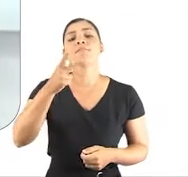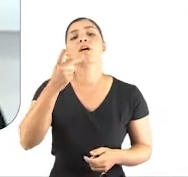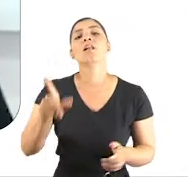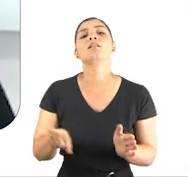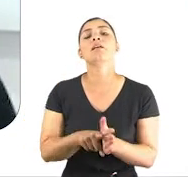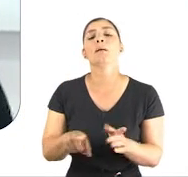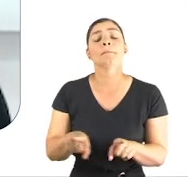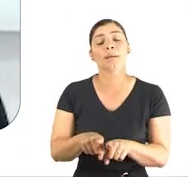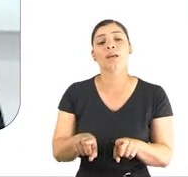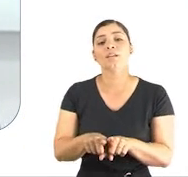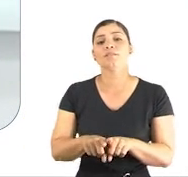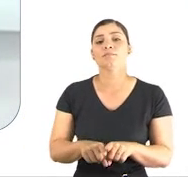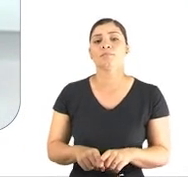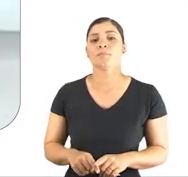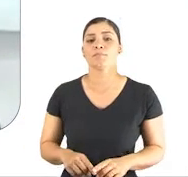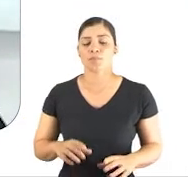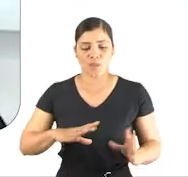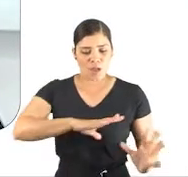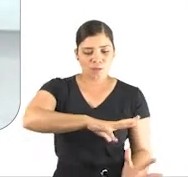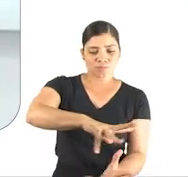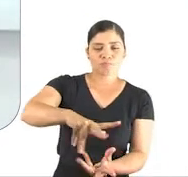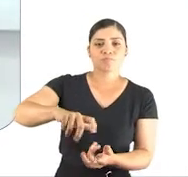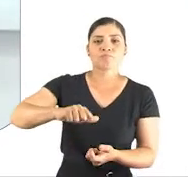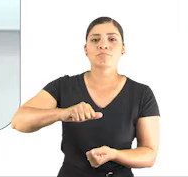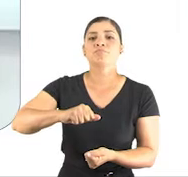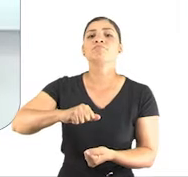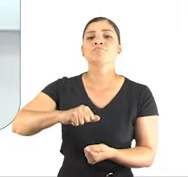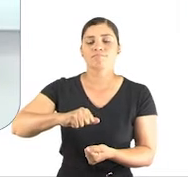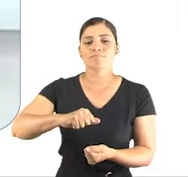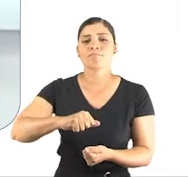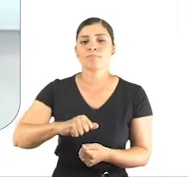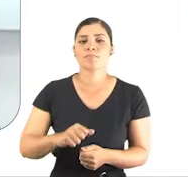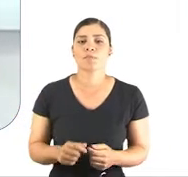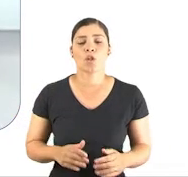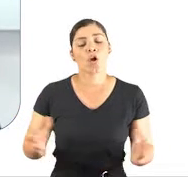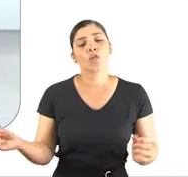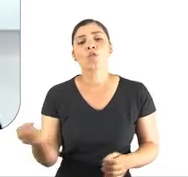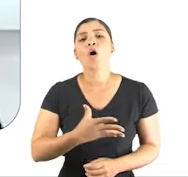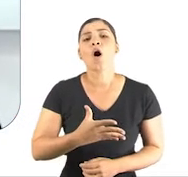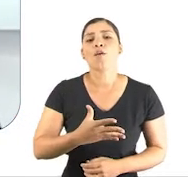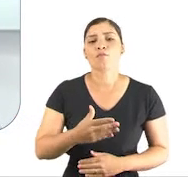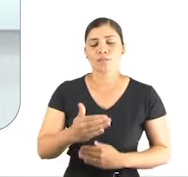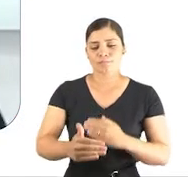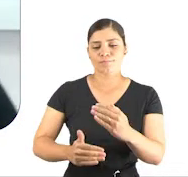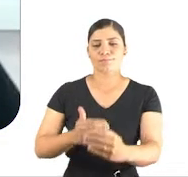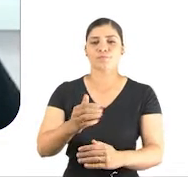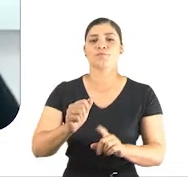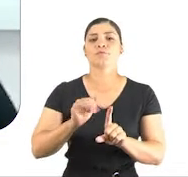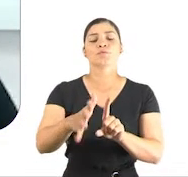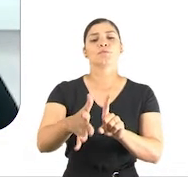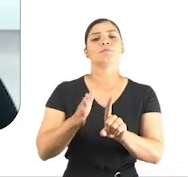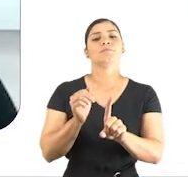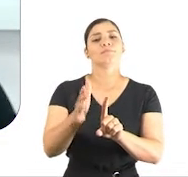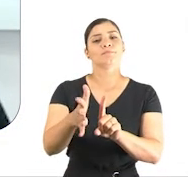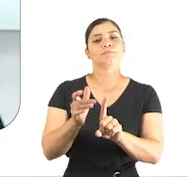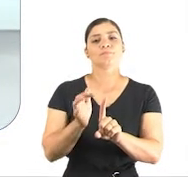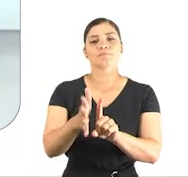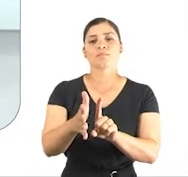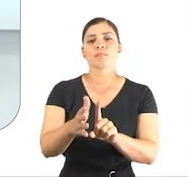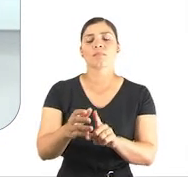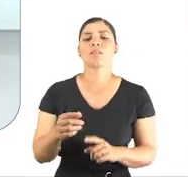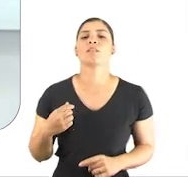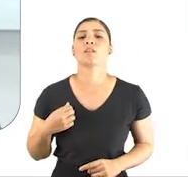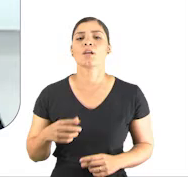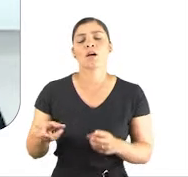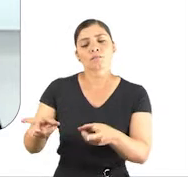suprimentos, resiliência dessa cadeia, novas fontes de fornecimento. E fala sobre dois aspectos que talvez sejam os